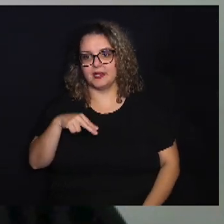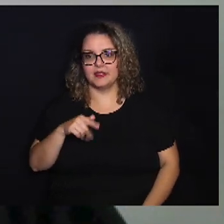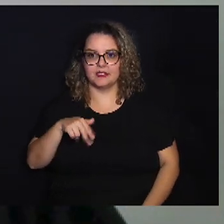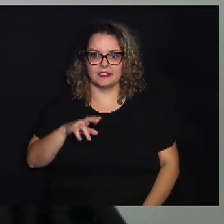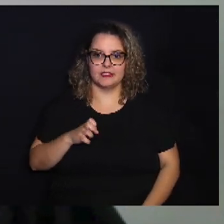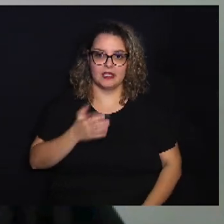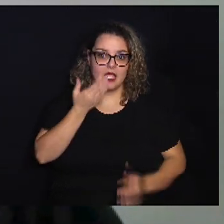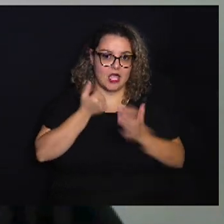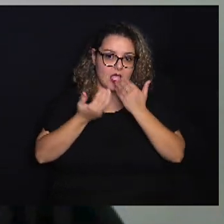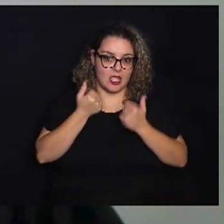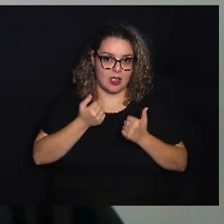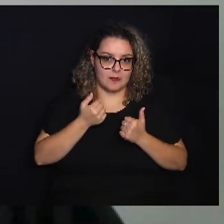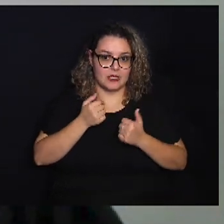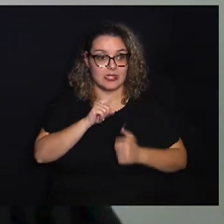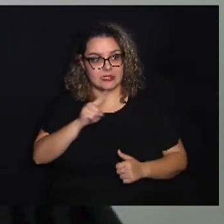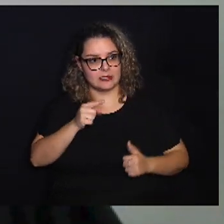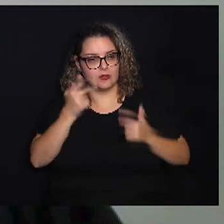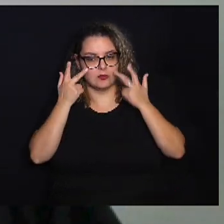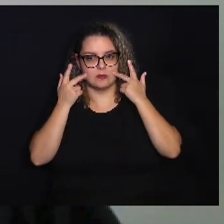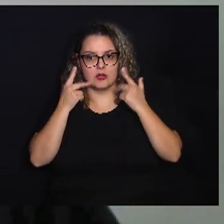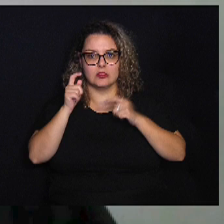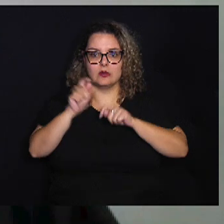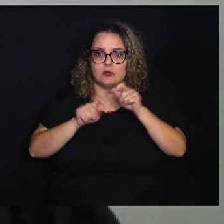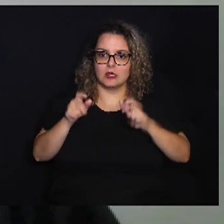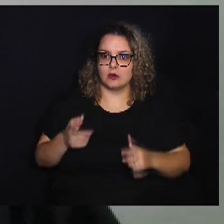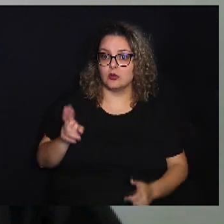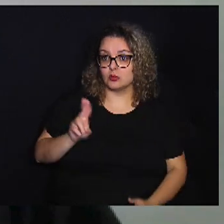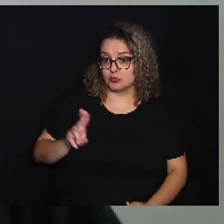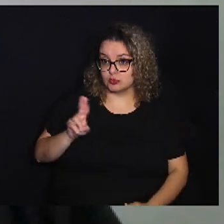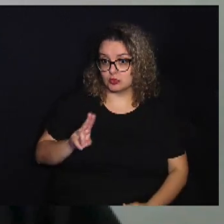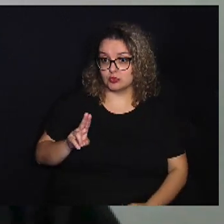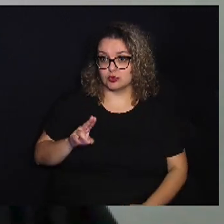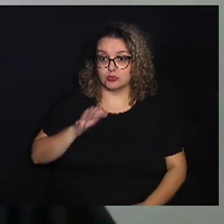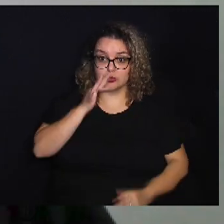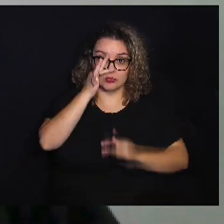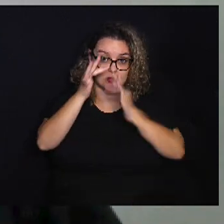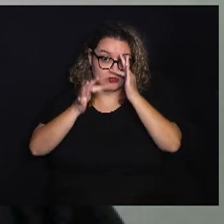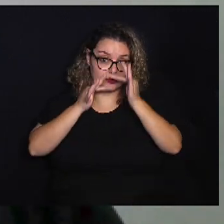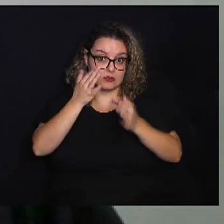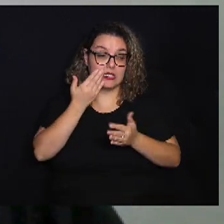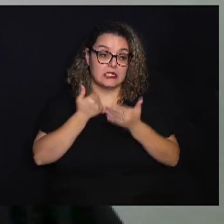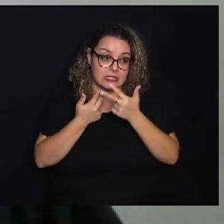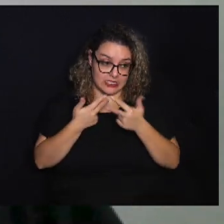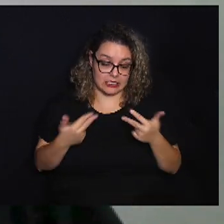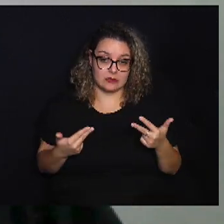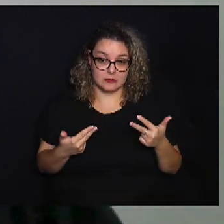alimentícias não convencionais. Então, geralmente, o pessoal utiliza as flores, né, na alimentação,